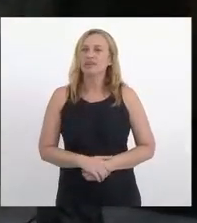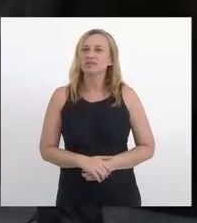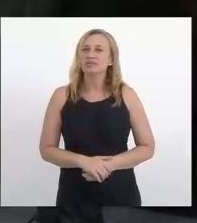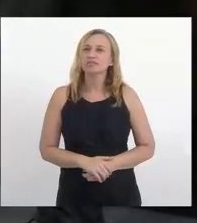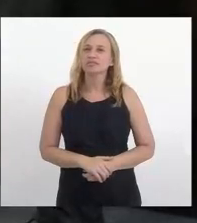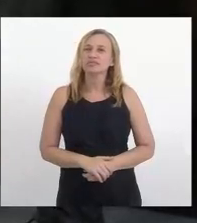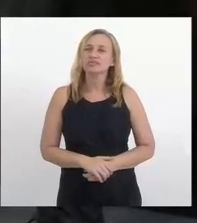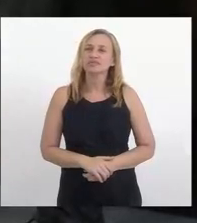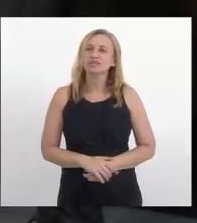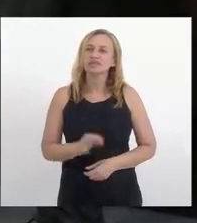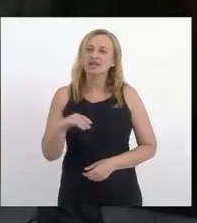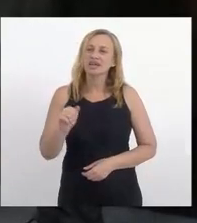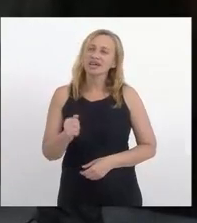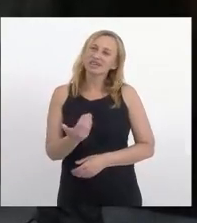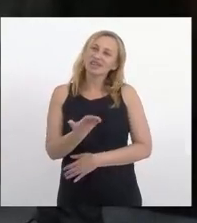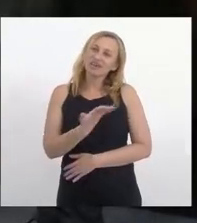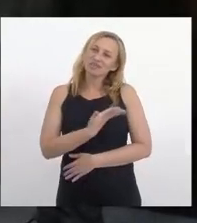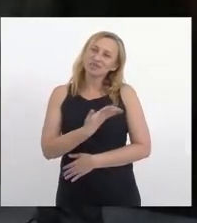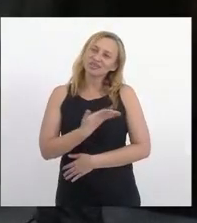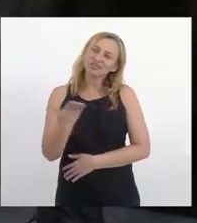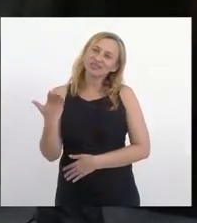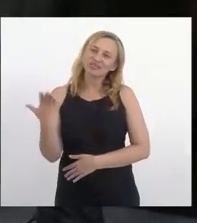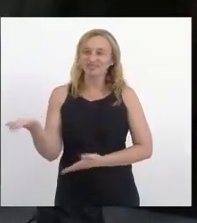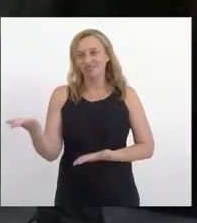Tony Tara, meu braço direito.